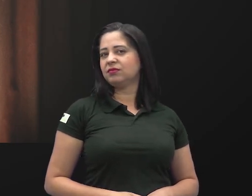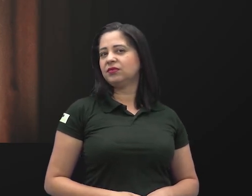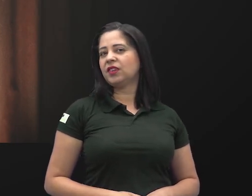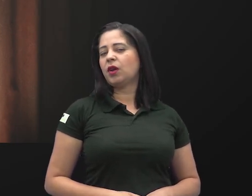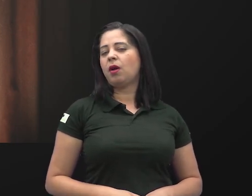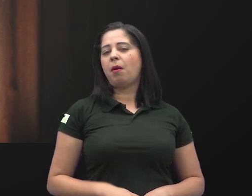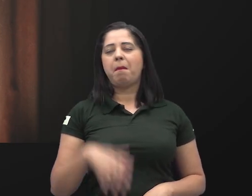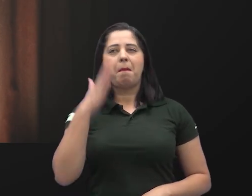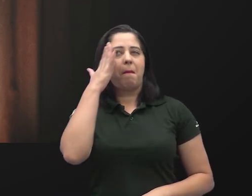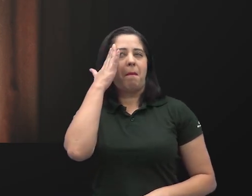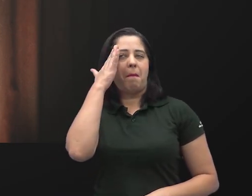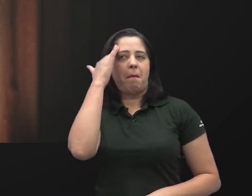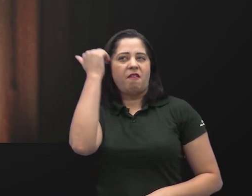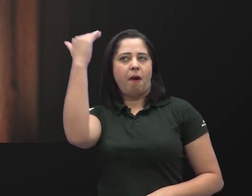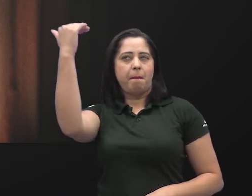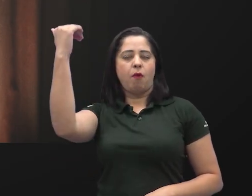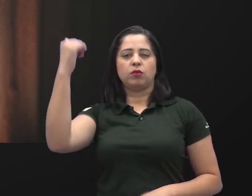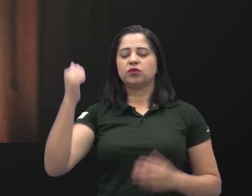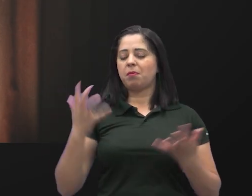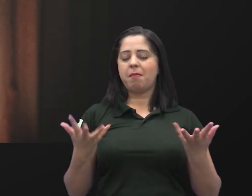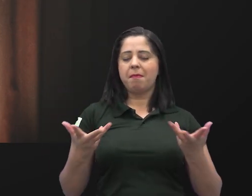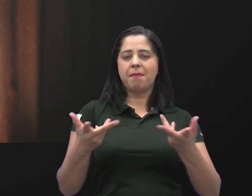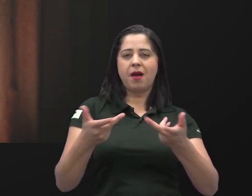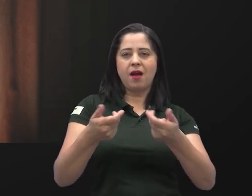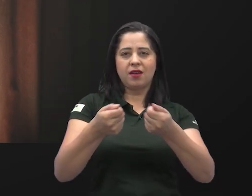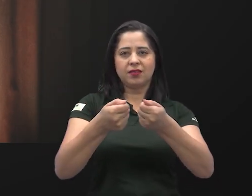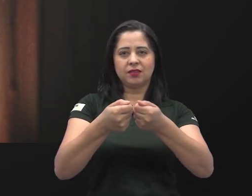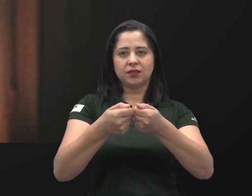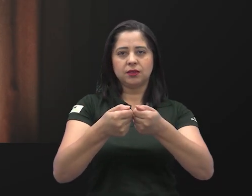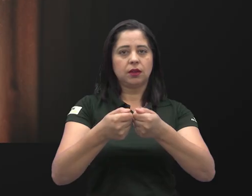Shakespeare, genial.